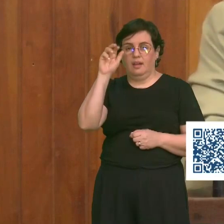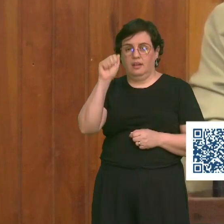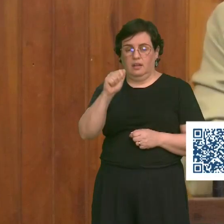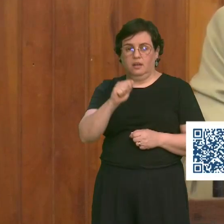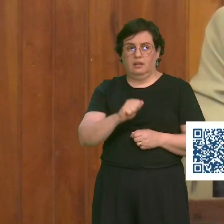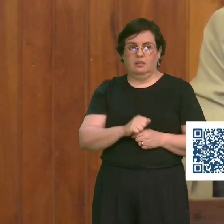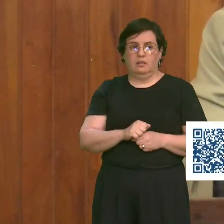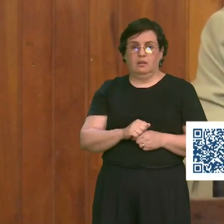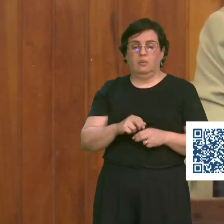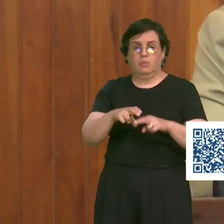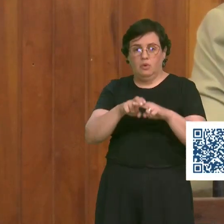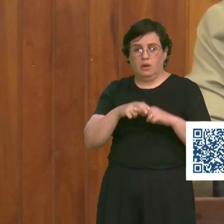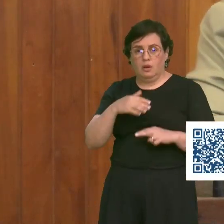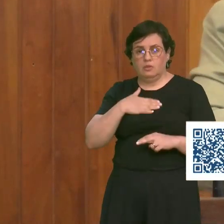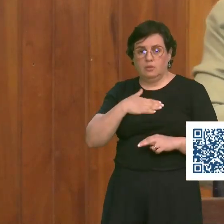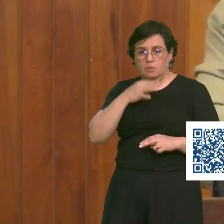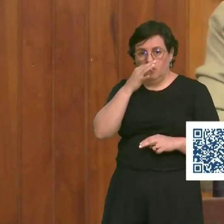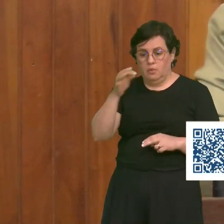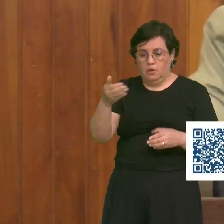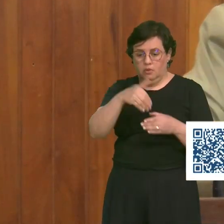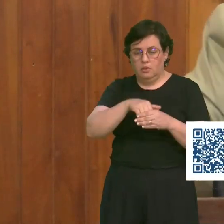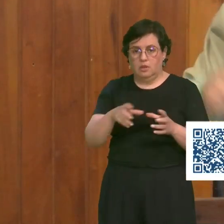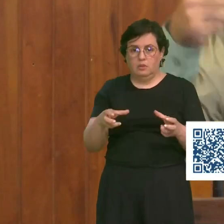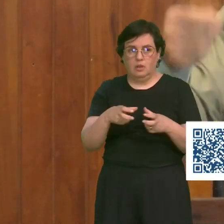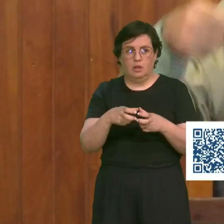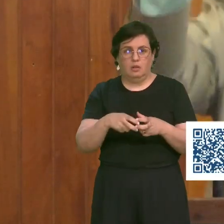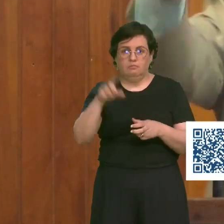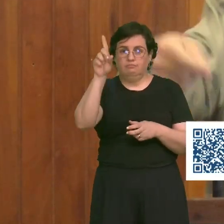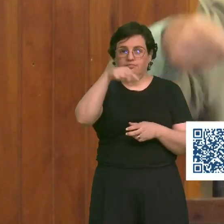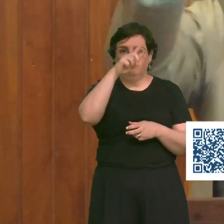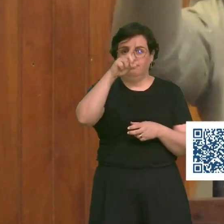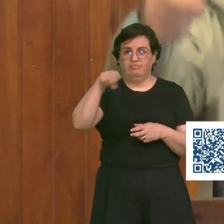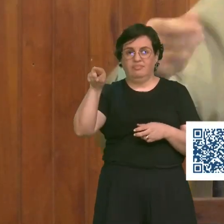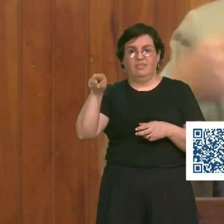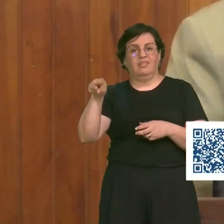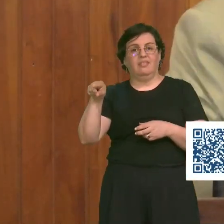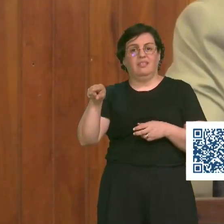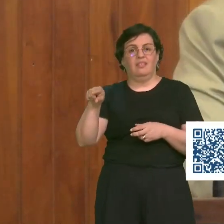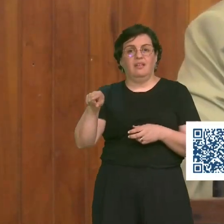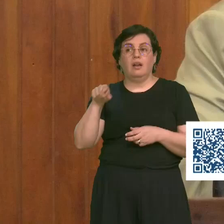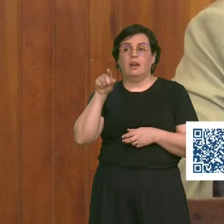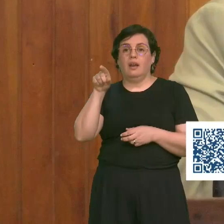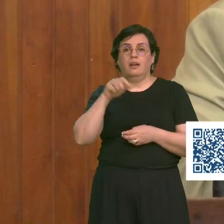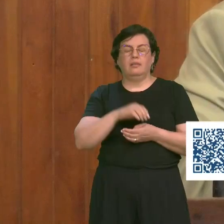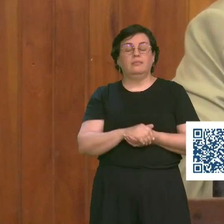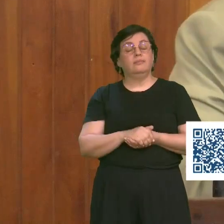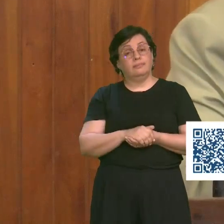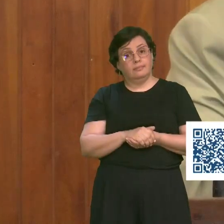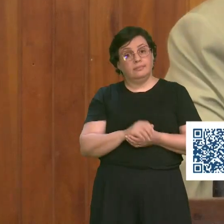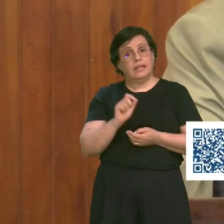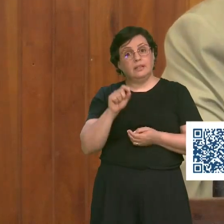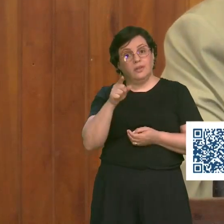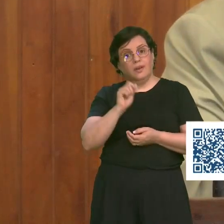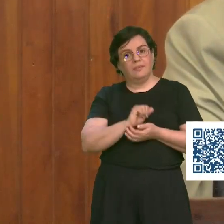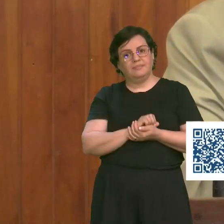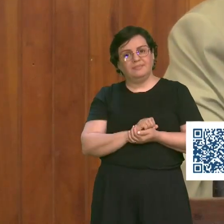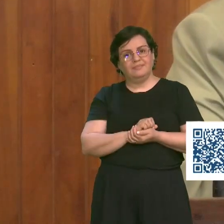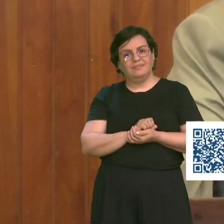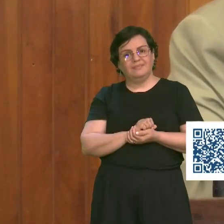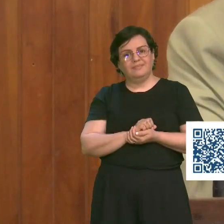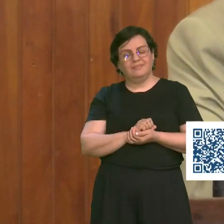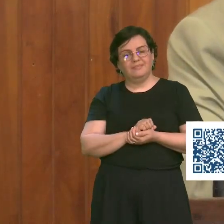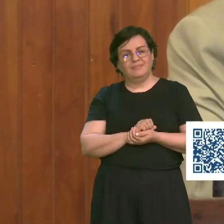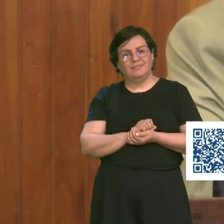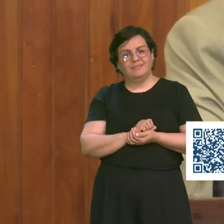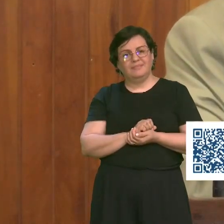devido ao meu posicionamento da câmara anularam a portaria de sessão da servidor Isso é o quê meu querido Vereador Júnior